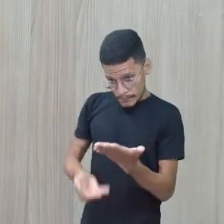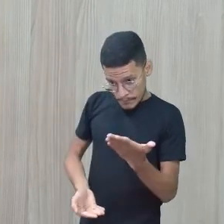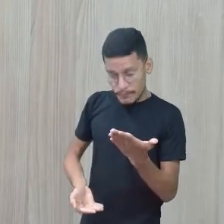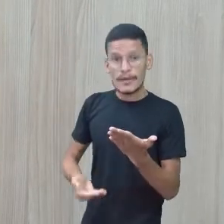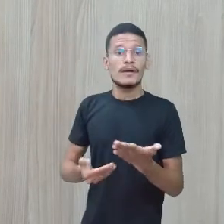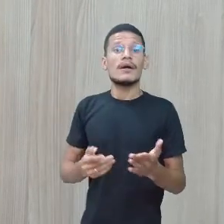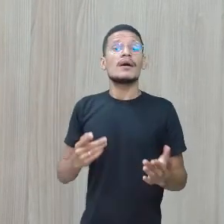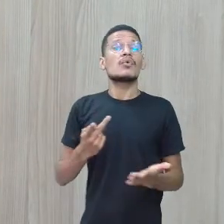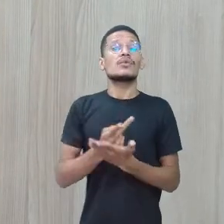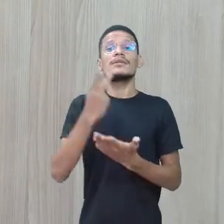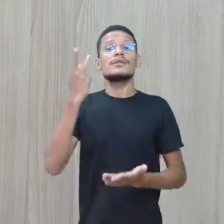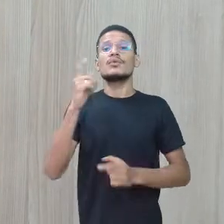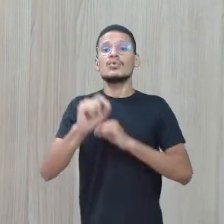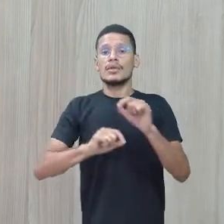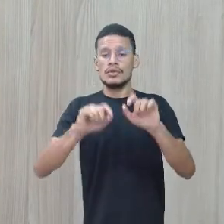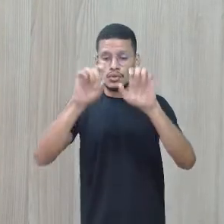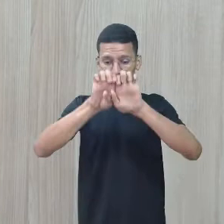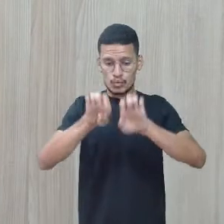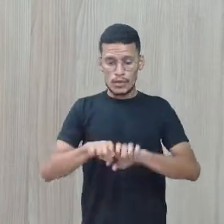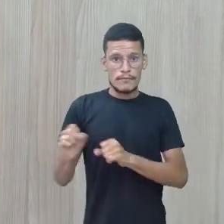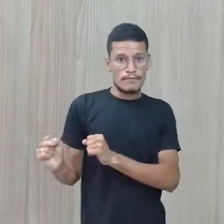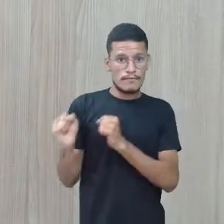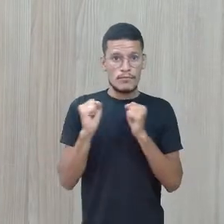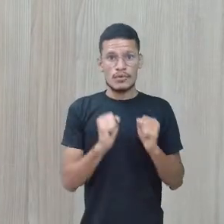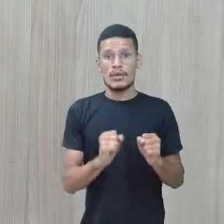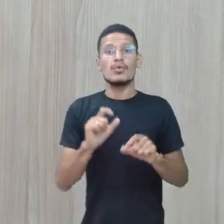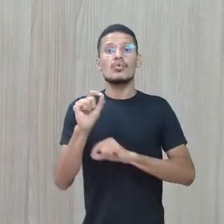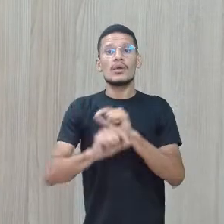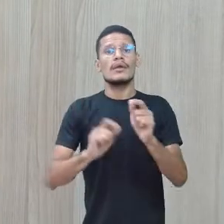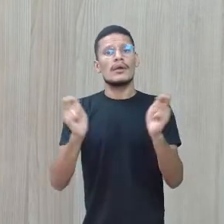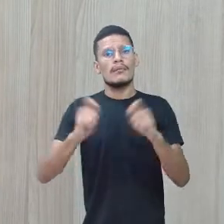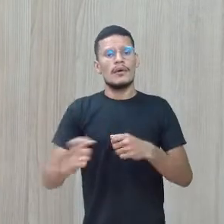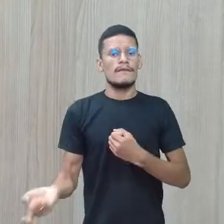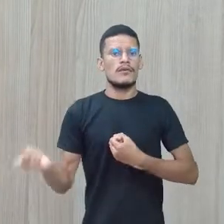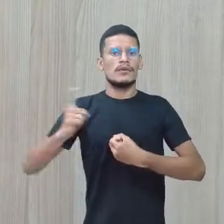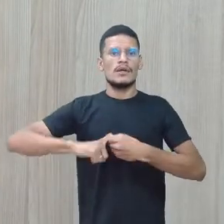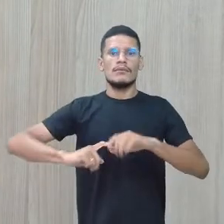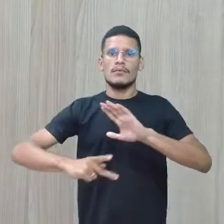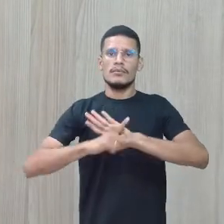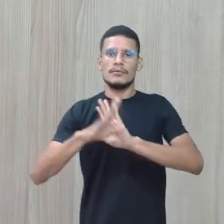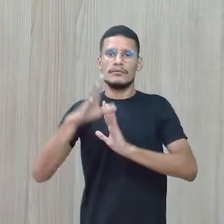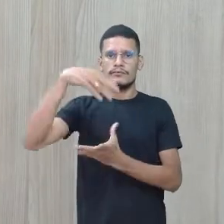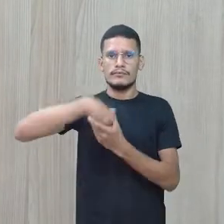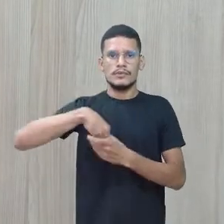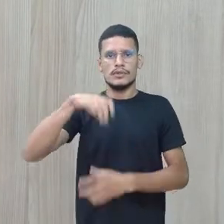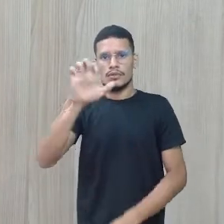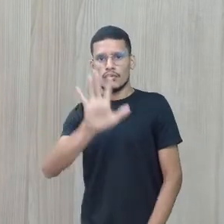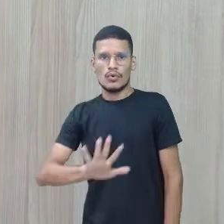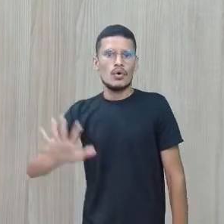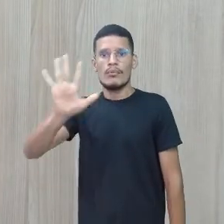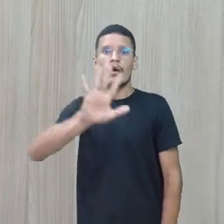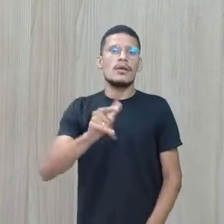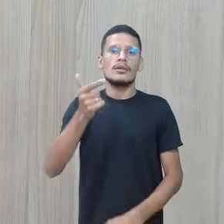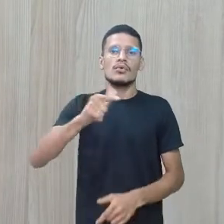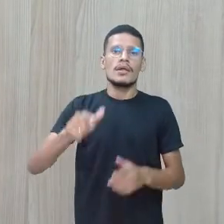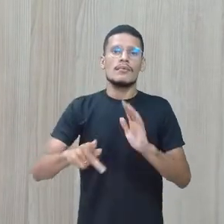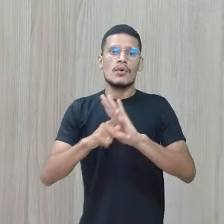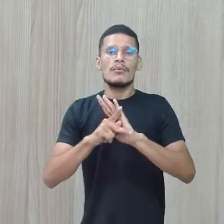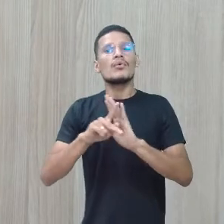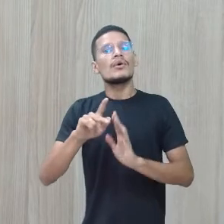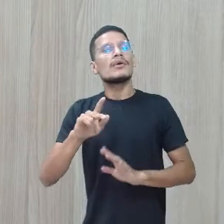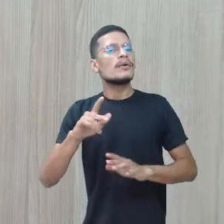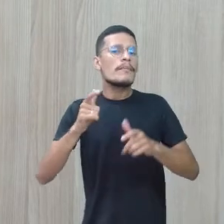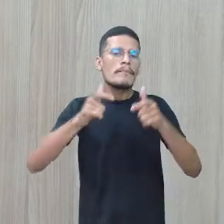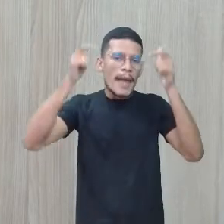que a estruturação do poder, que na verdade o poder fosse reestruturado na Europa. A gente não vai ter mais um império, né, com aquelas dimensões do que